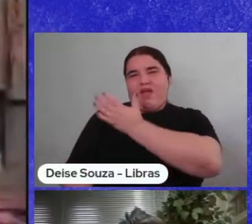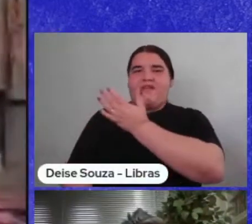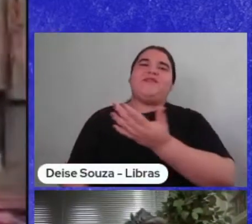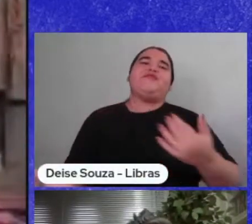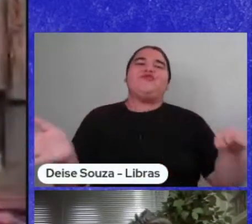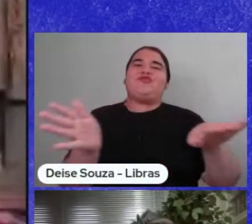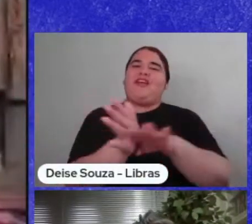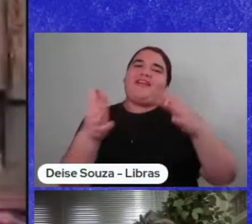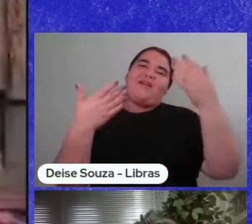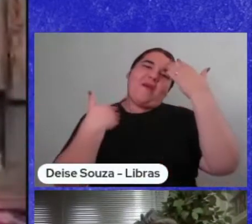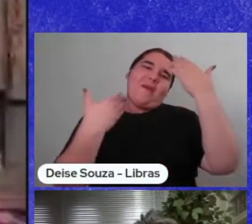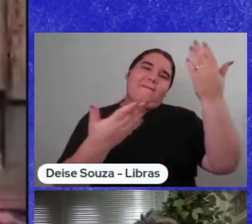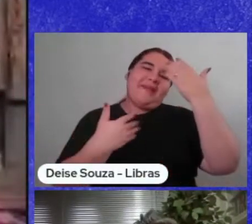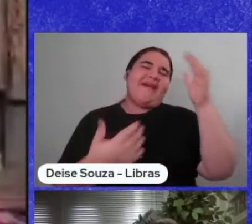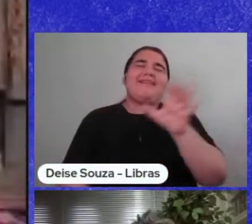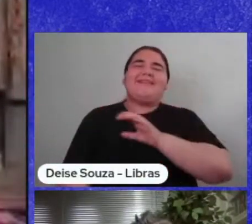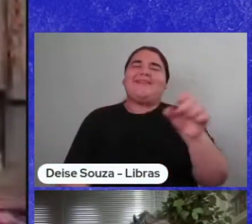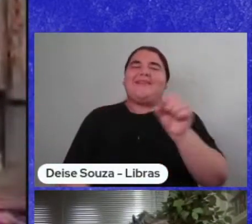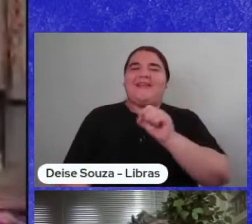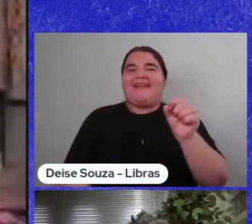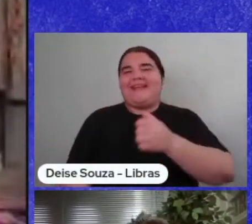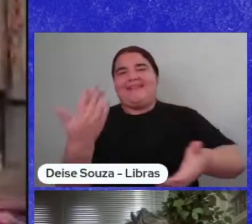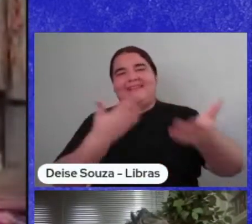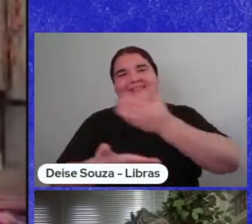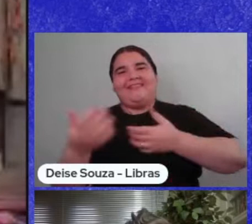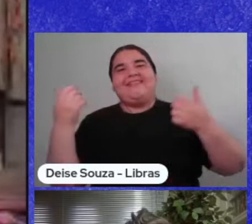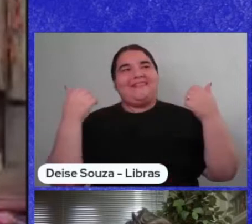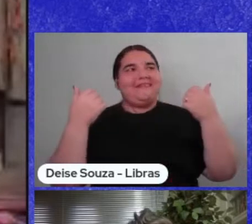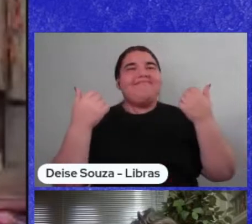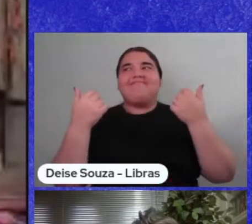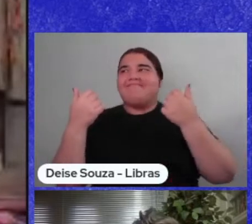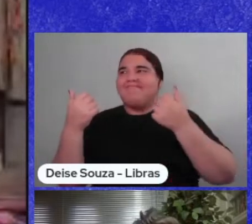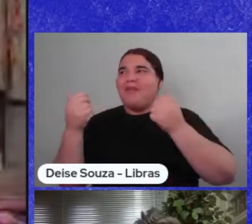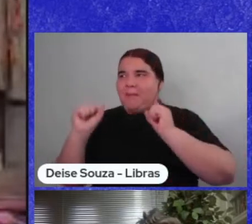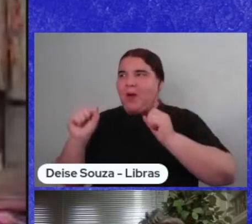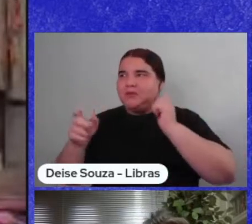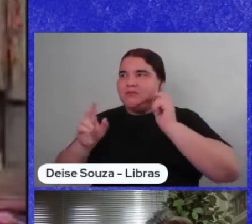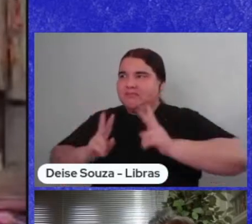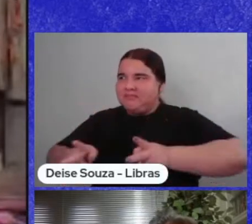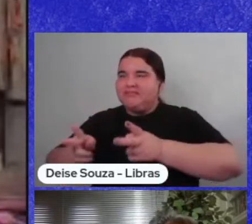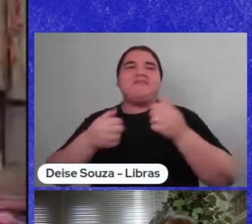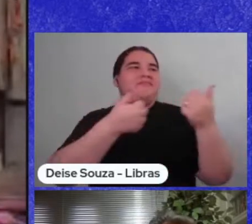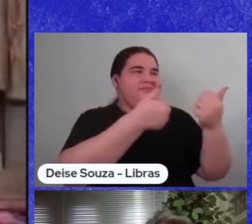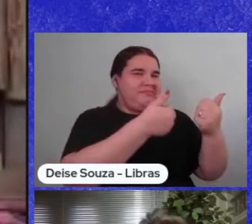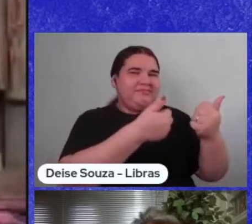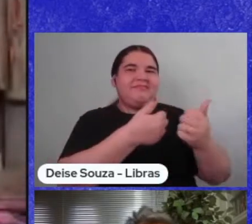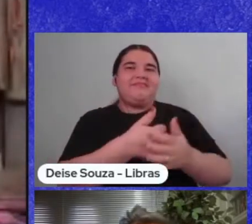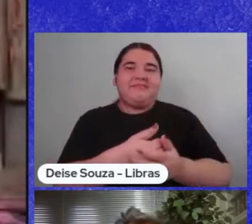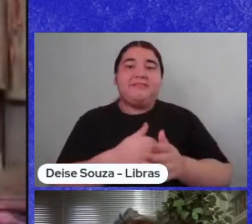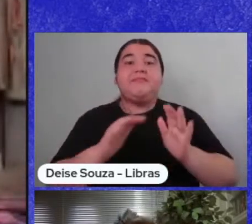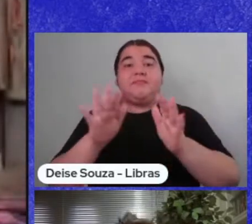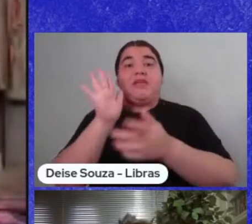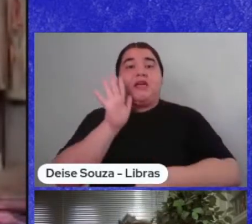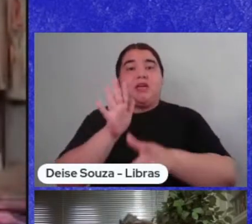obrigado. Tomando, tá aqui. Agora tá indo, né? Agora tá tudo certo. Então, Henrique, antes de a gente Tá começar